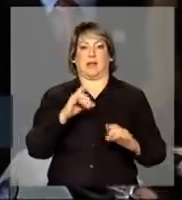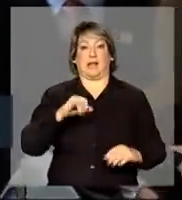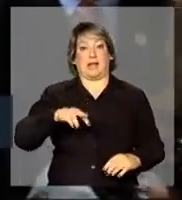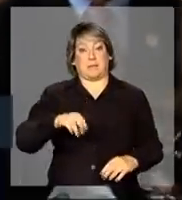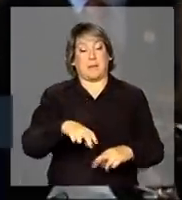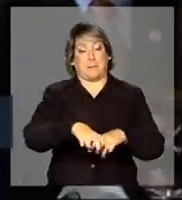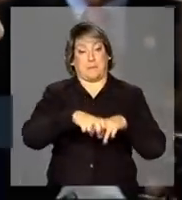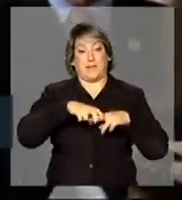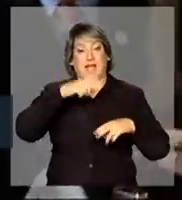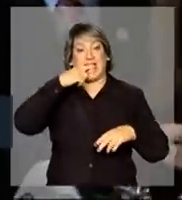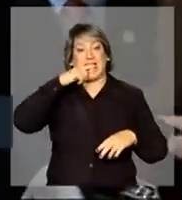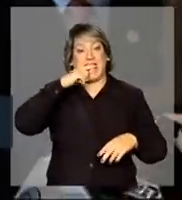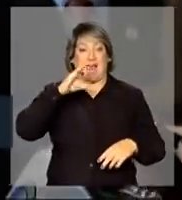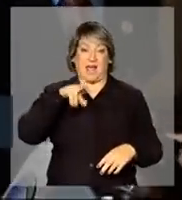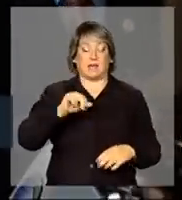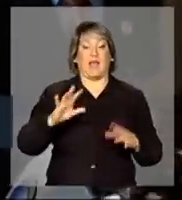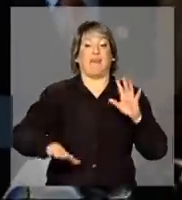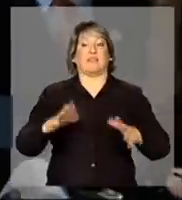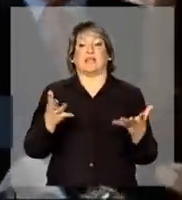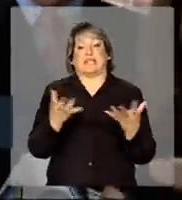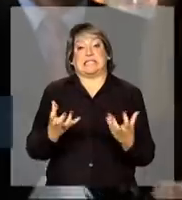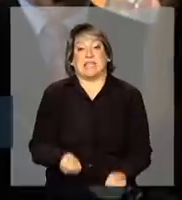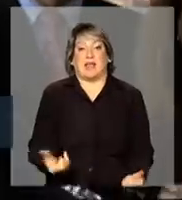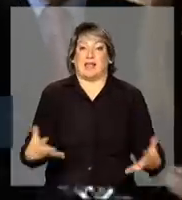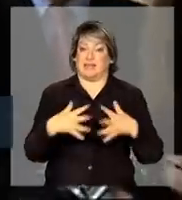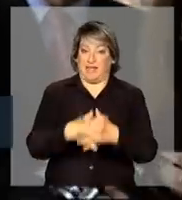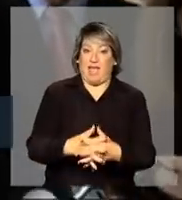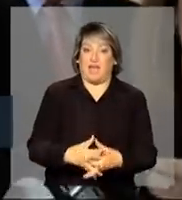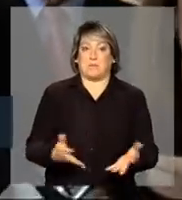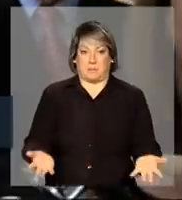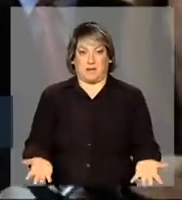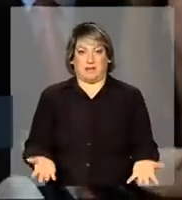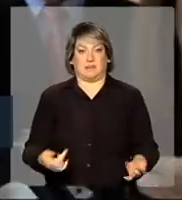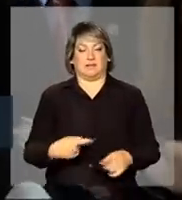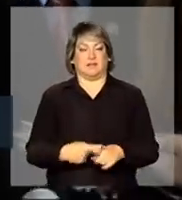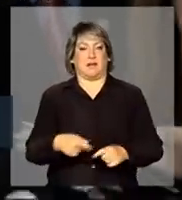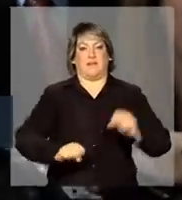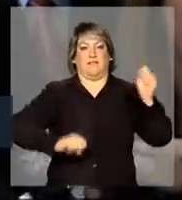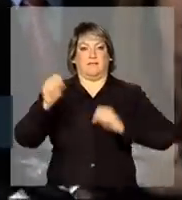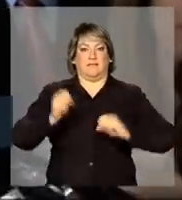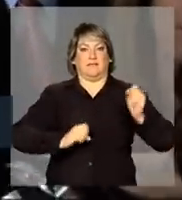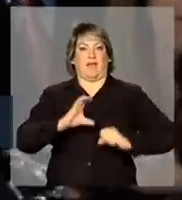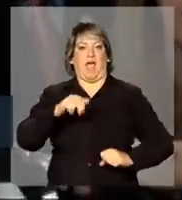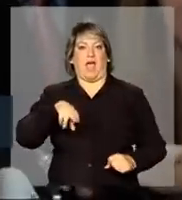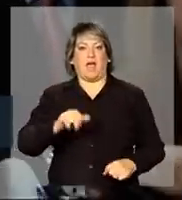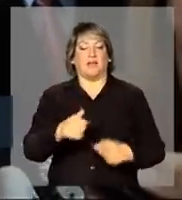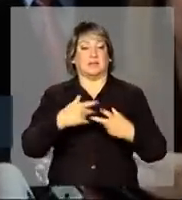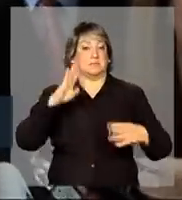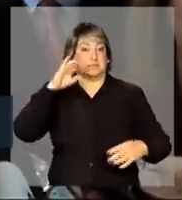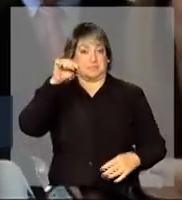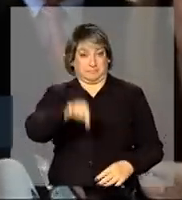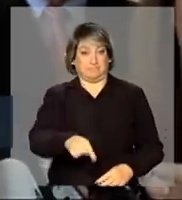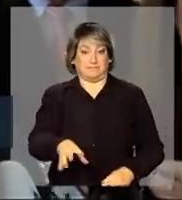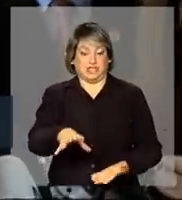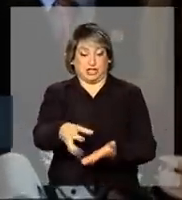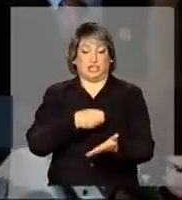né? Uma seca ou algo assim interfere na produção da matéria-prima,